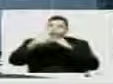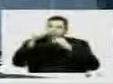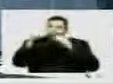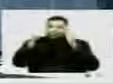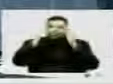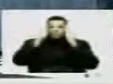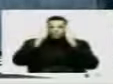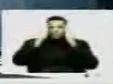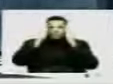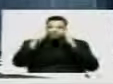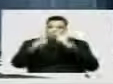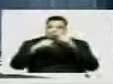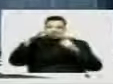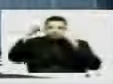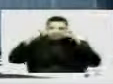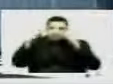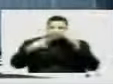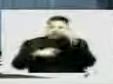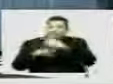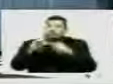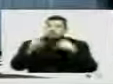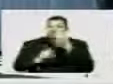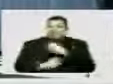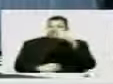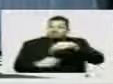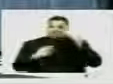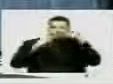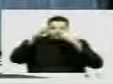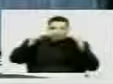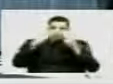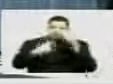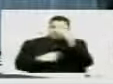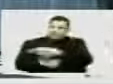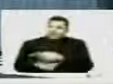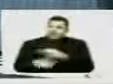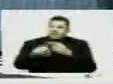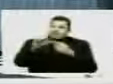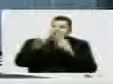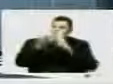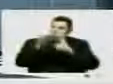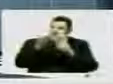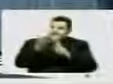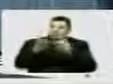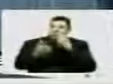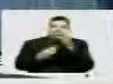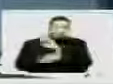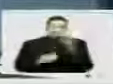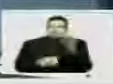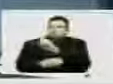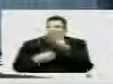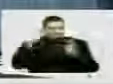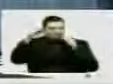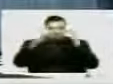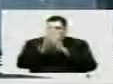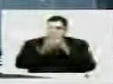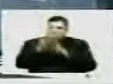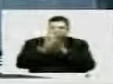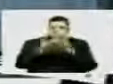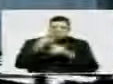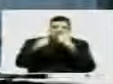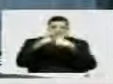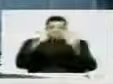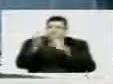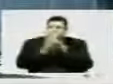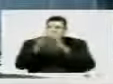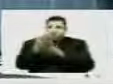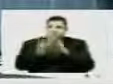os técnicos da Cefaz estão preocupados, nós estamos preocupados, e o secretário da Fazenda acha que não tem